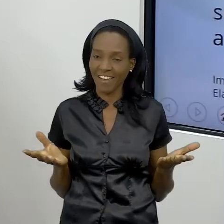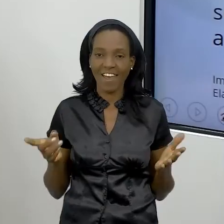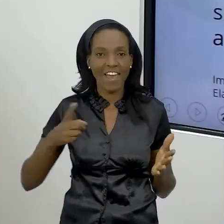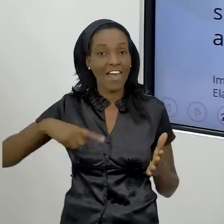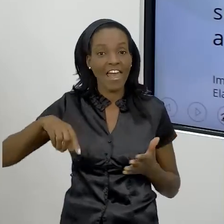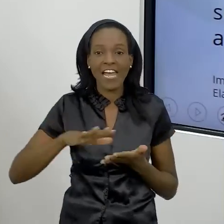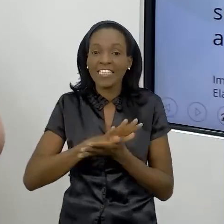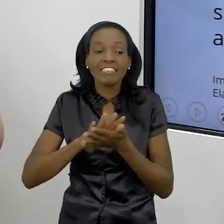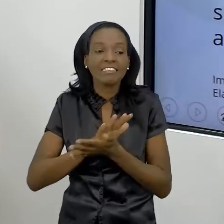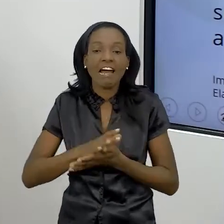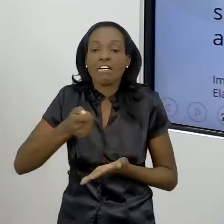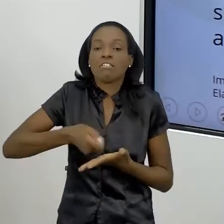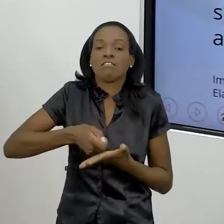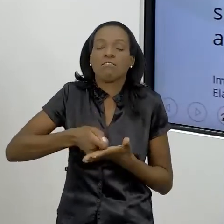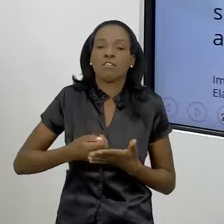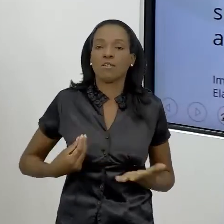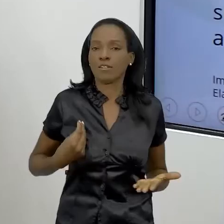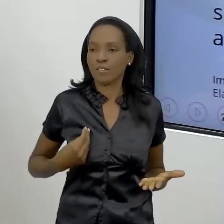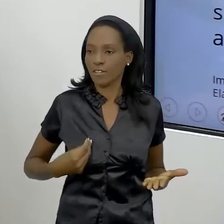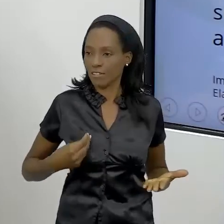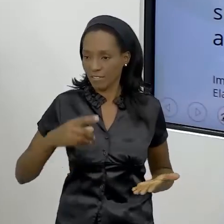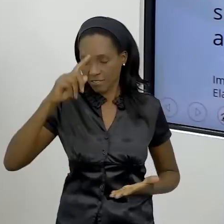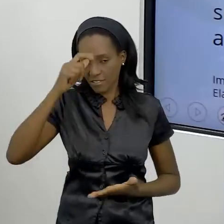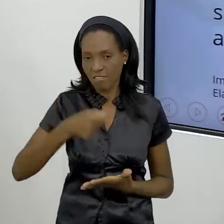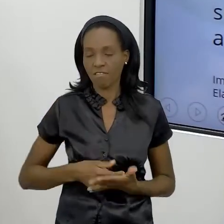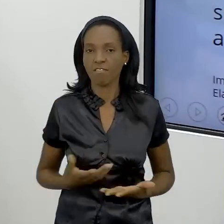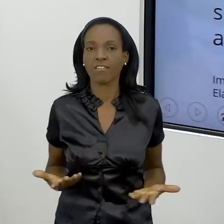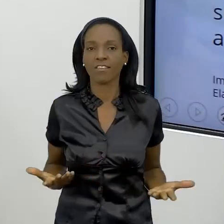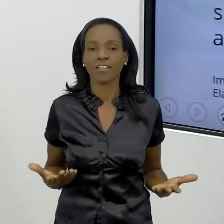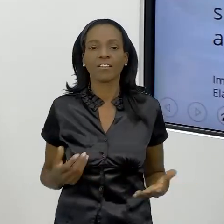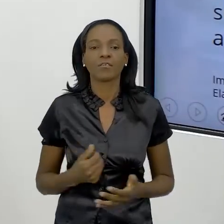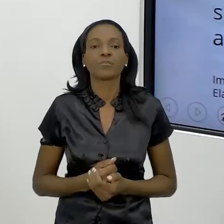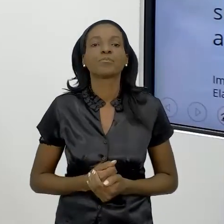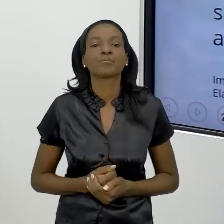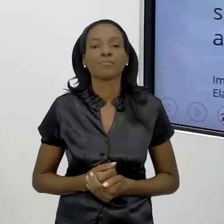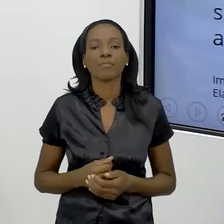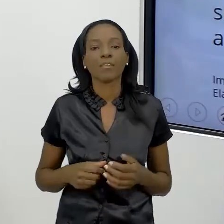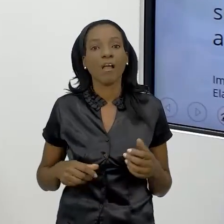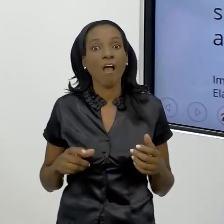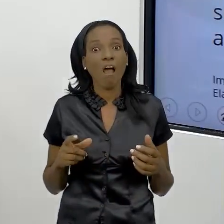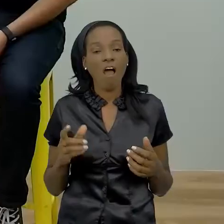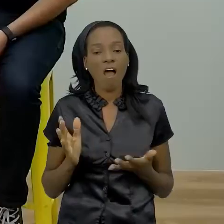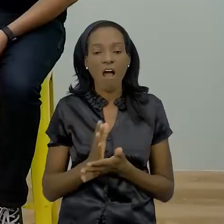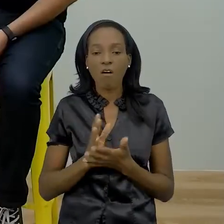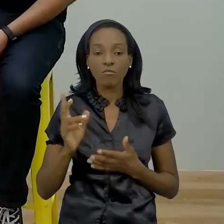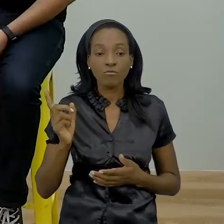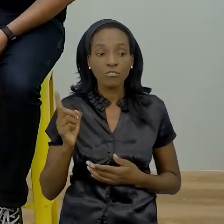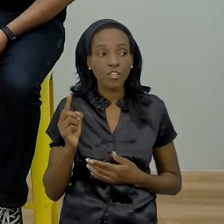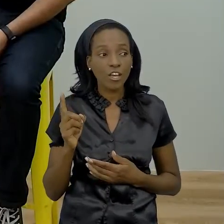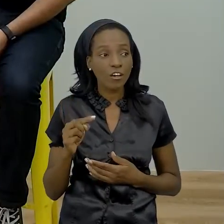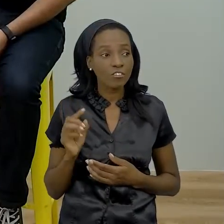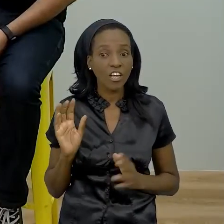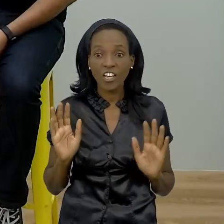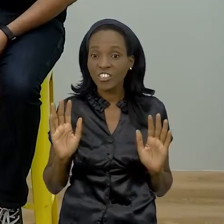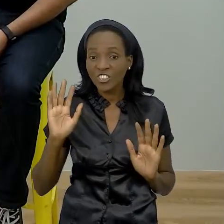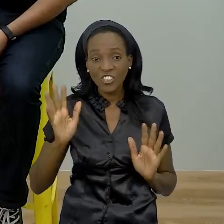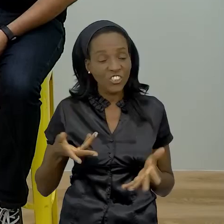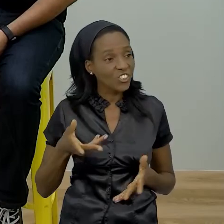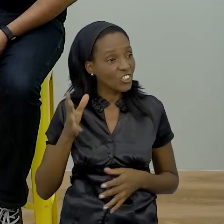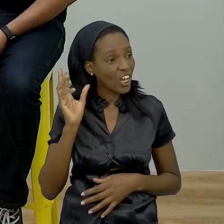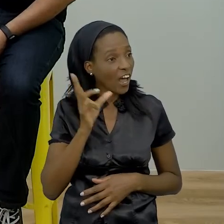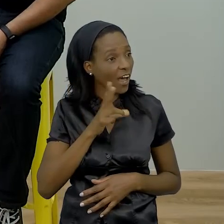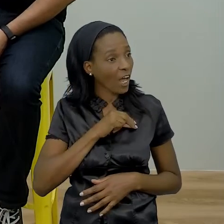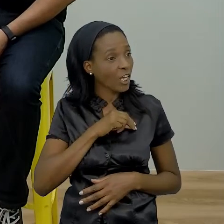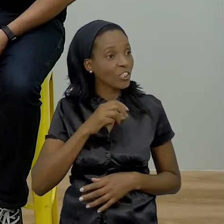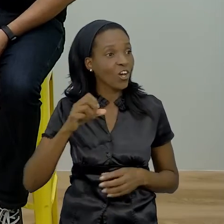determina a nossa vida senão nós mesmos. Nosso relógio já tá ali, ó, segundos. Já acabando? Nossa, Exato. Adorei a conversa. Um resuminho aí do que a